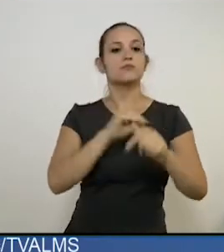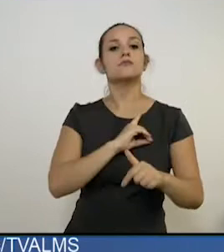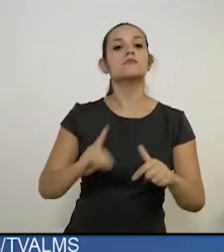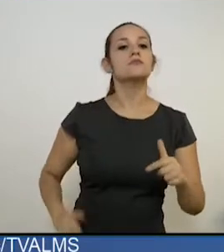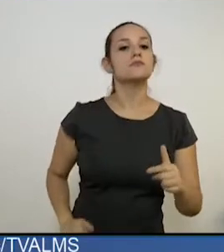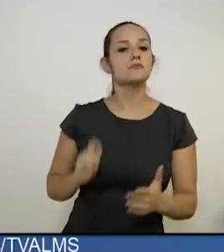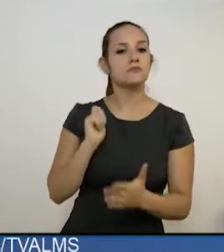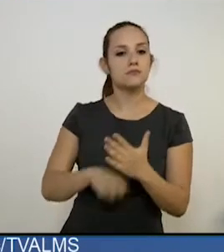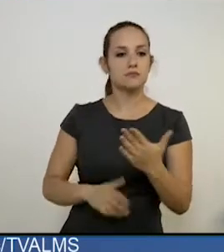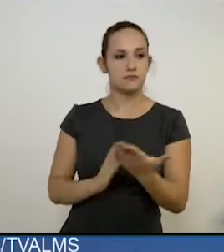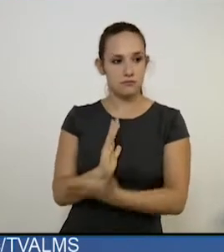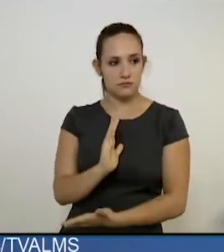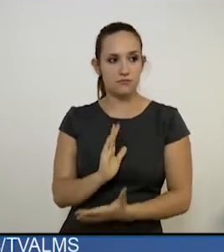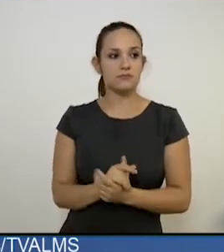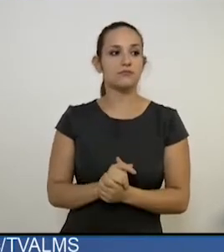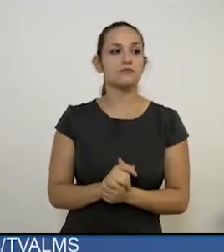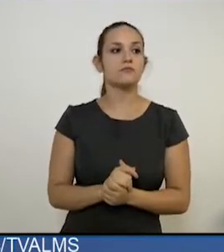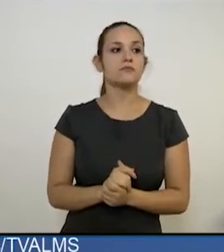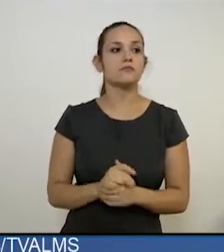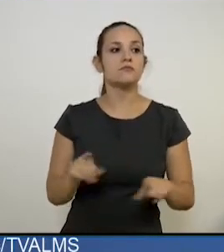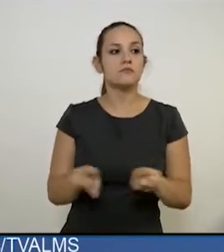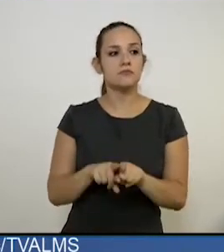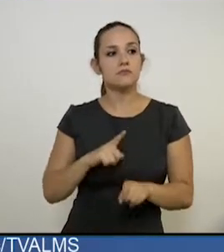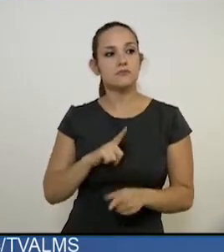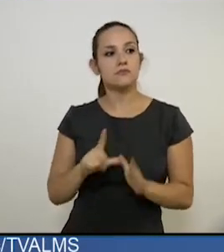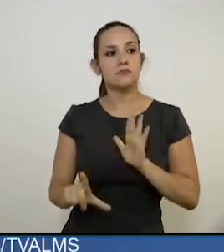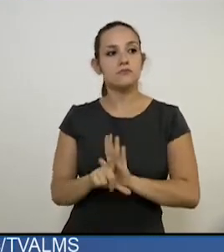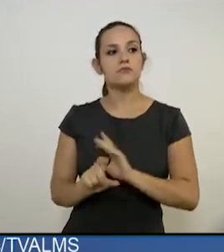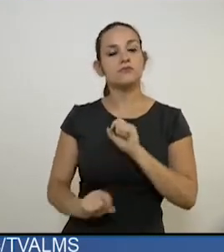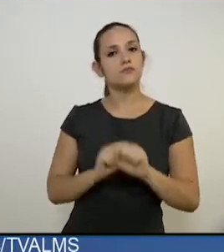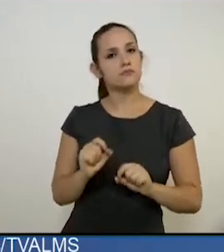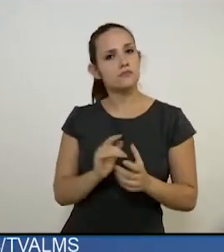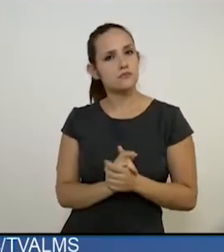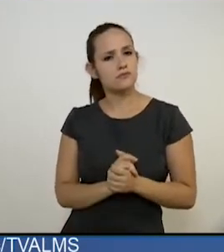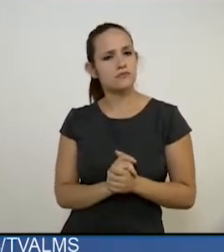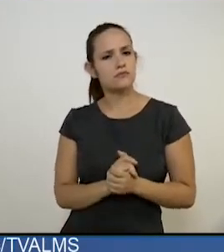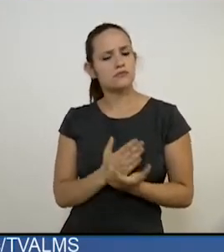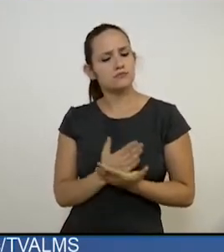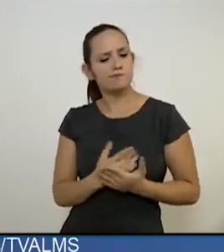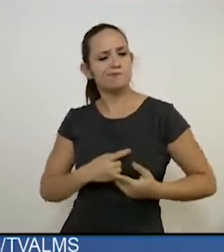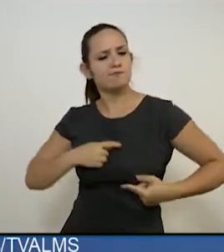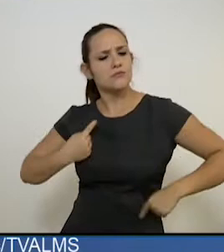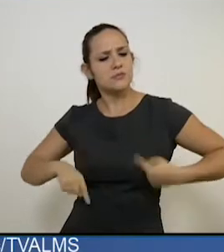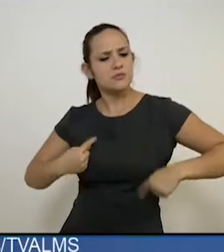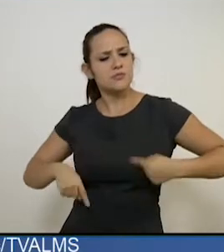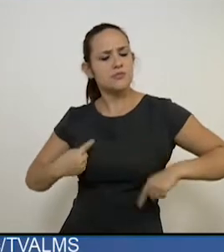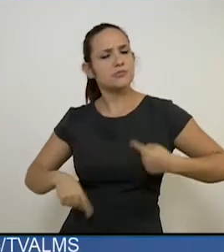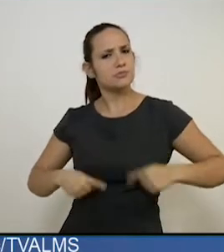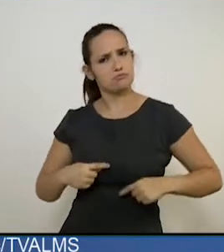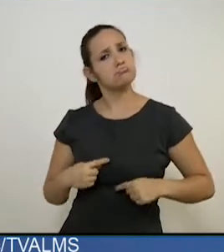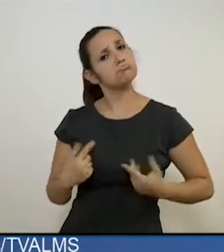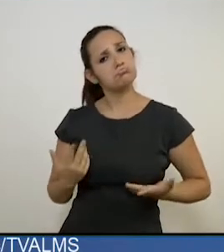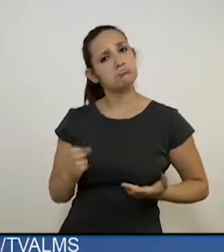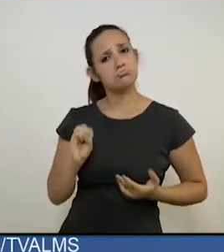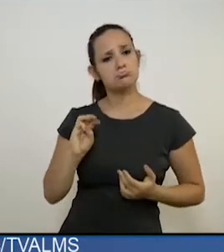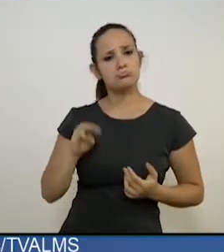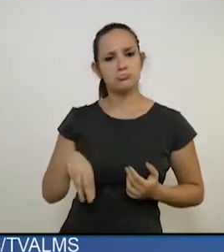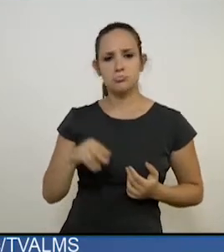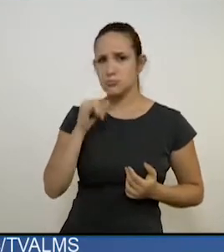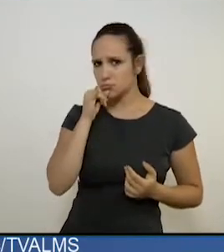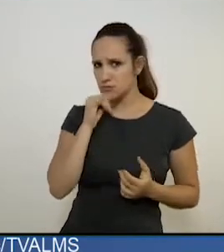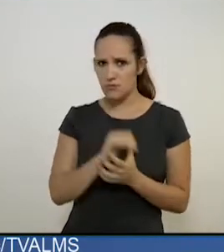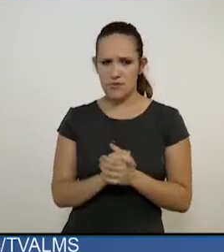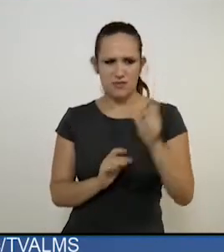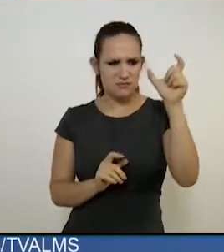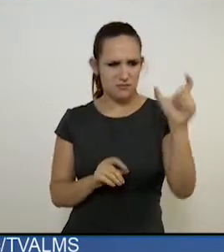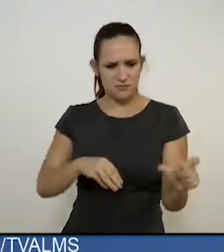casa. Leis que levam um pouco à discussão do machismo.